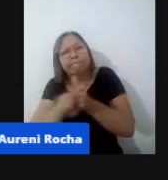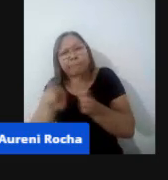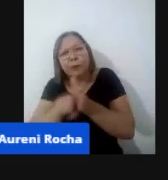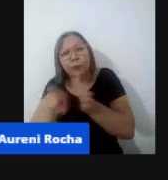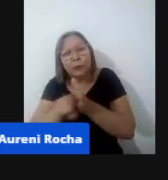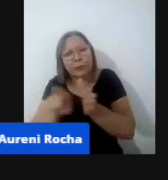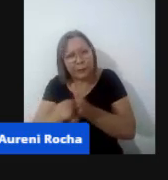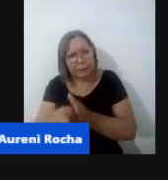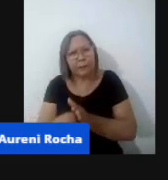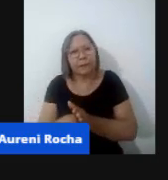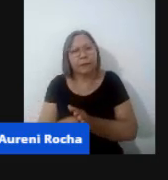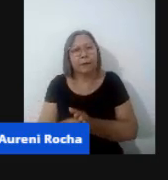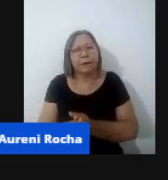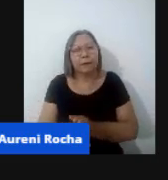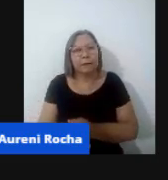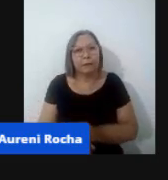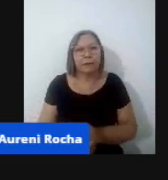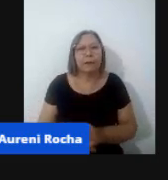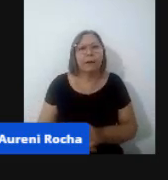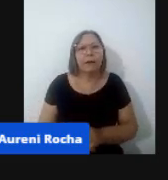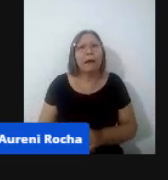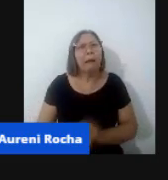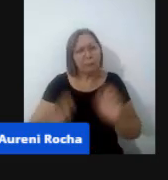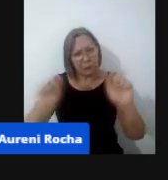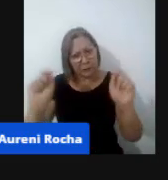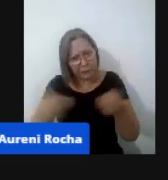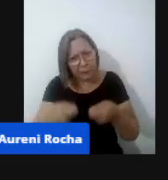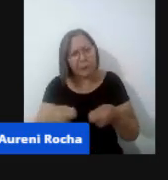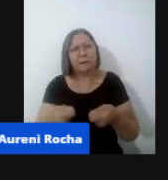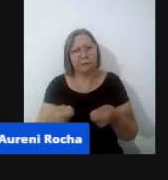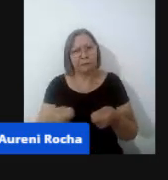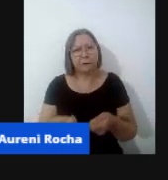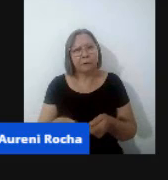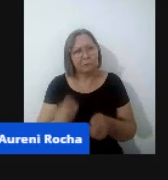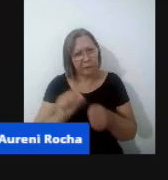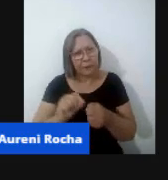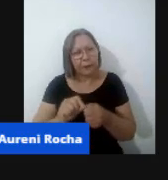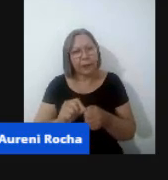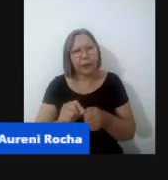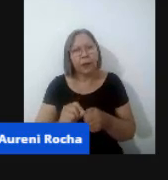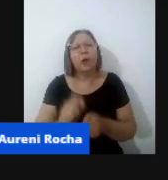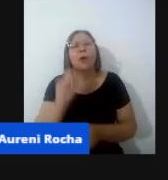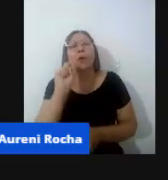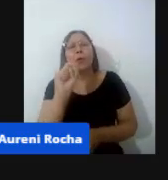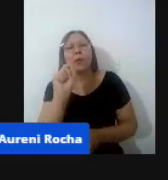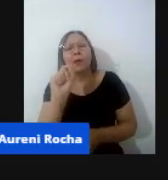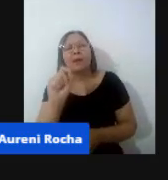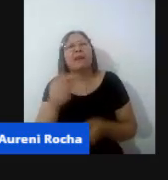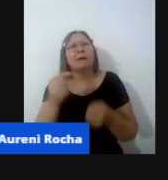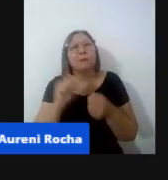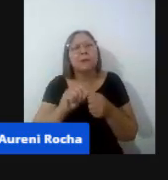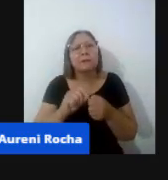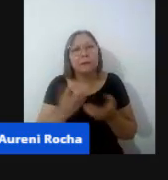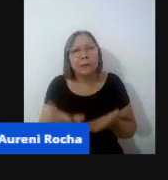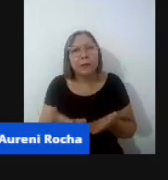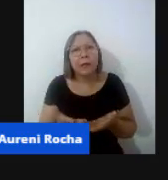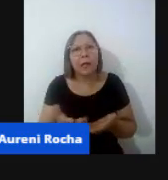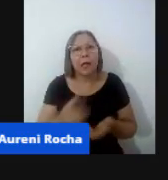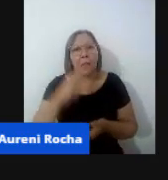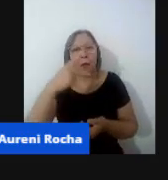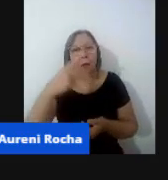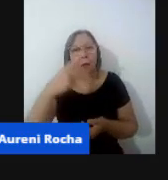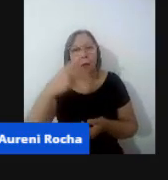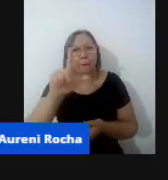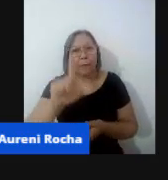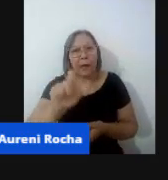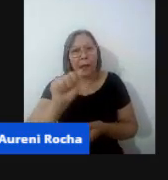possível, né? Quantos planejamentos eu preciso ter? O que eu preciso adequar? Como eu tenho que adequar